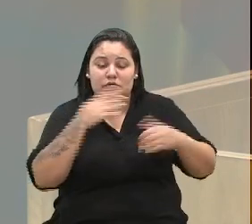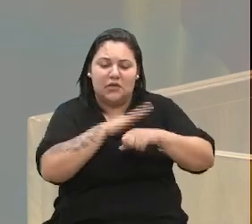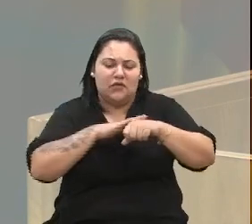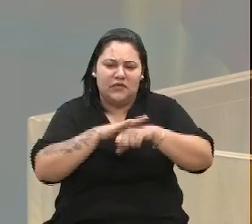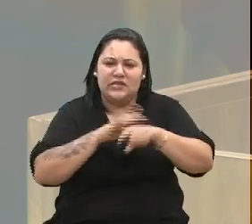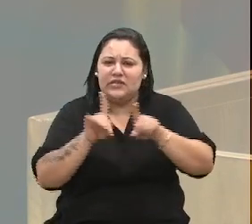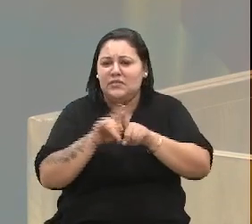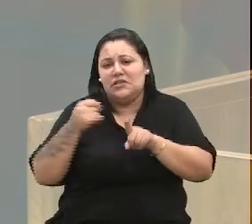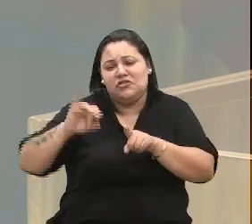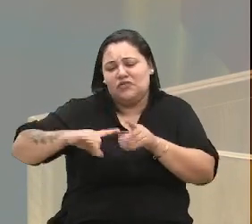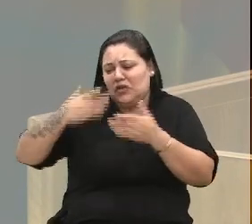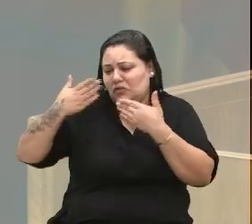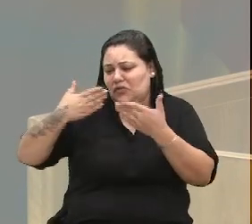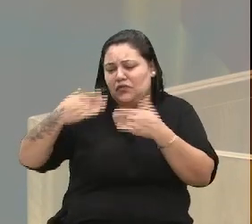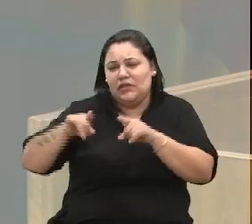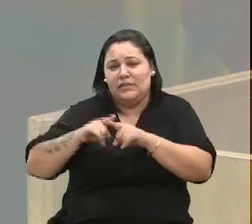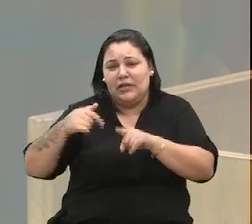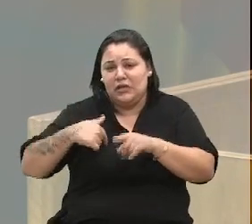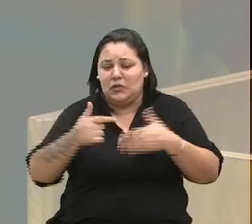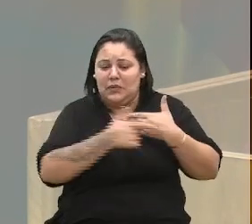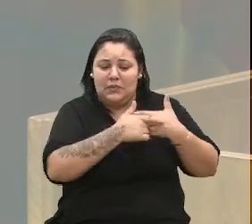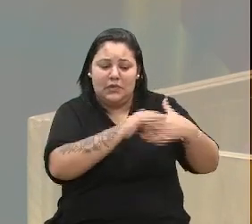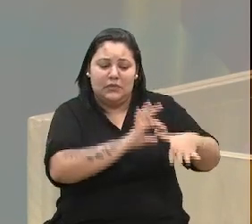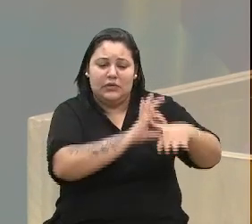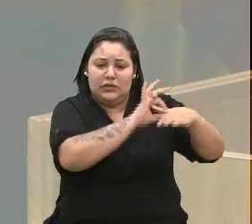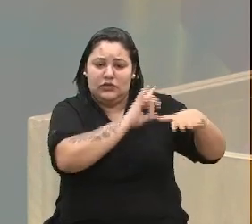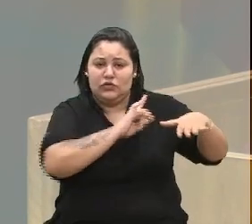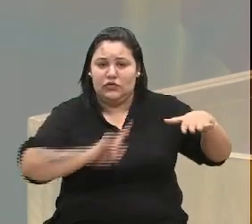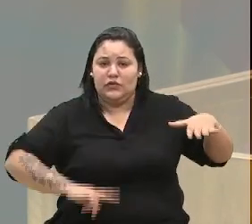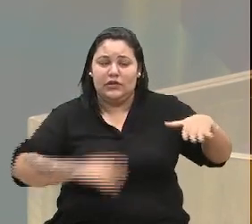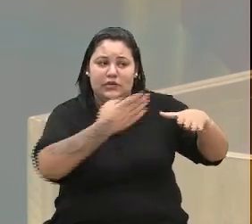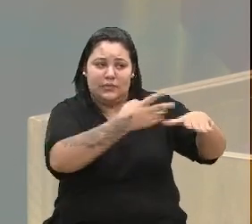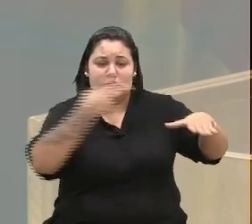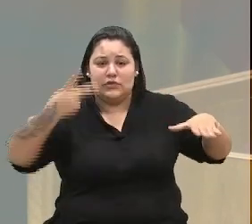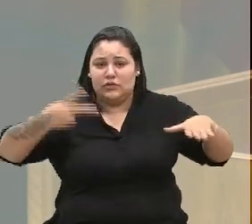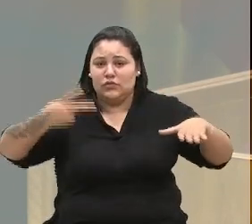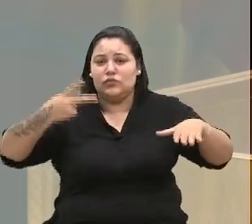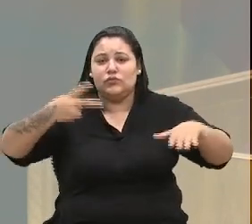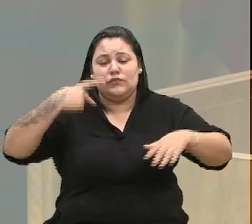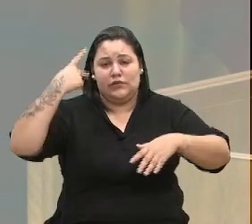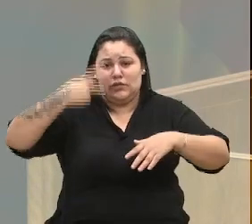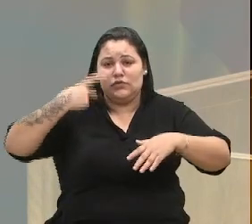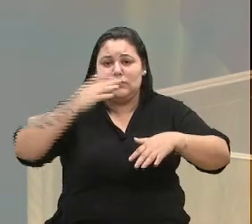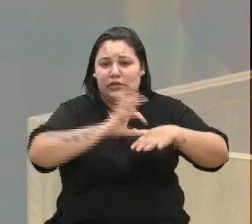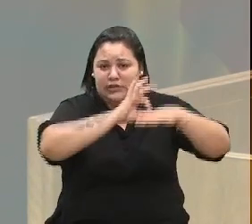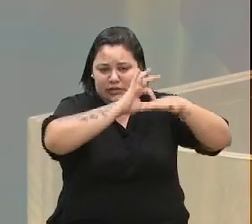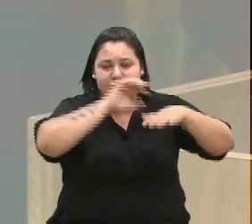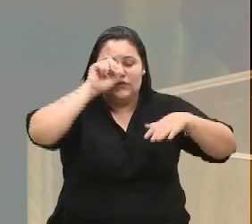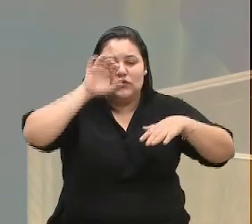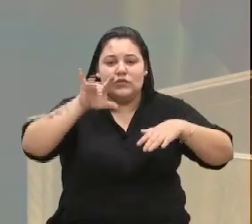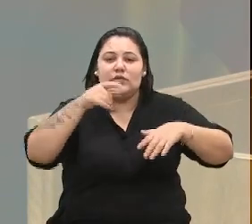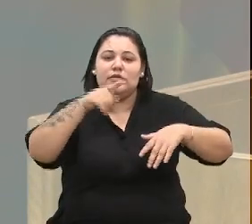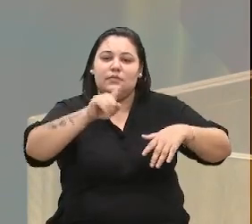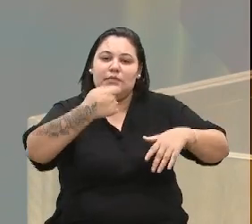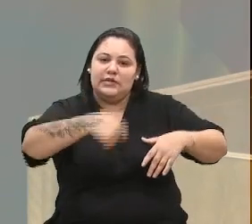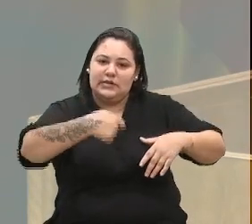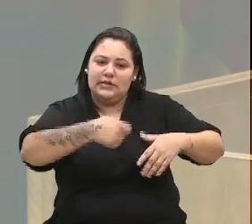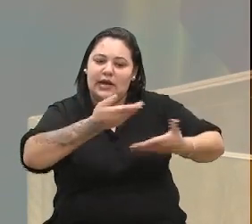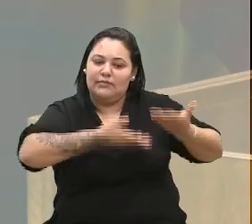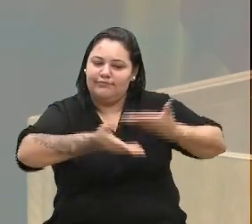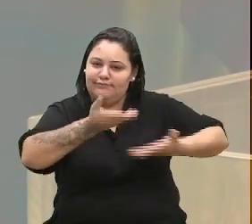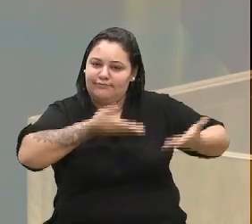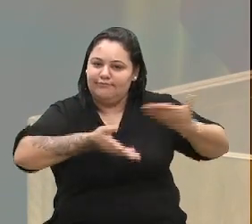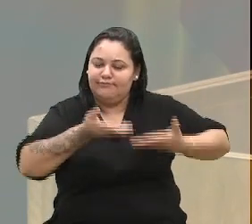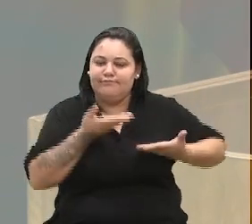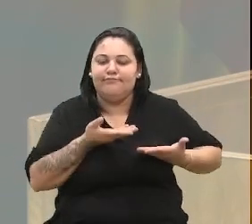tirar dúvidas, e como líder de governo, tanto eu quanto o nosso vice-líder, vereador Fiuza, também, se precisar, está intermediando para